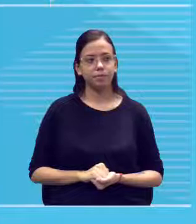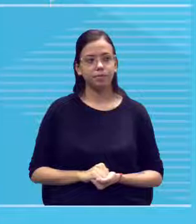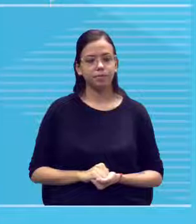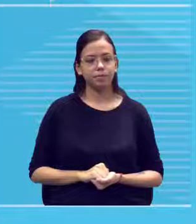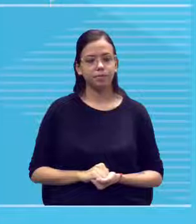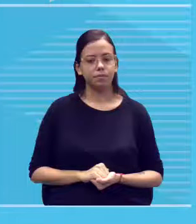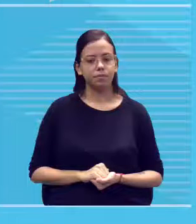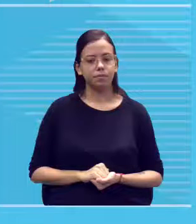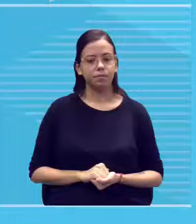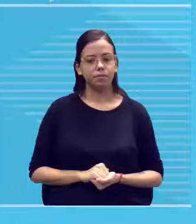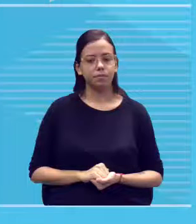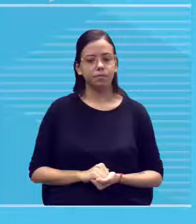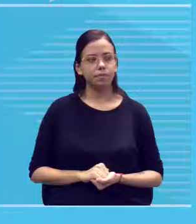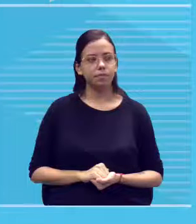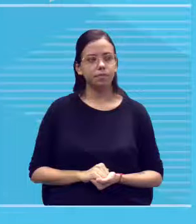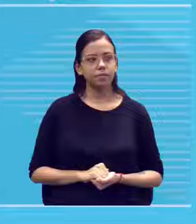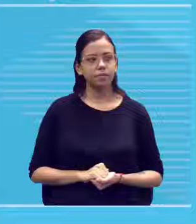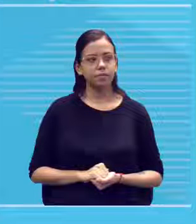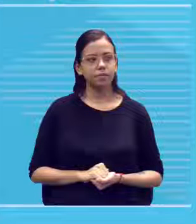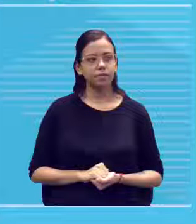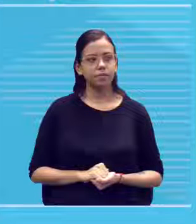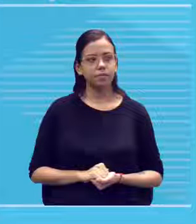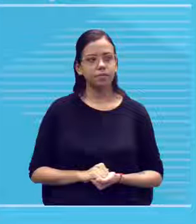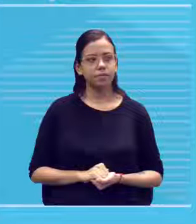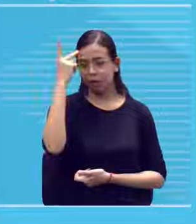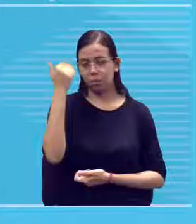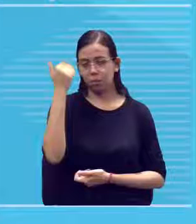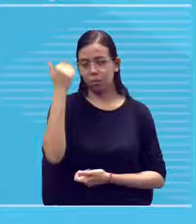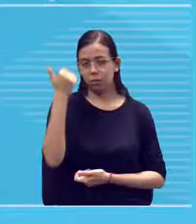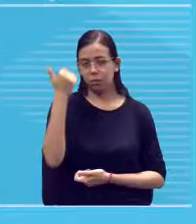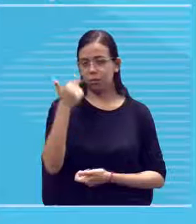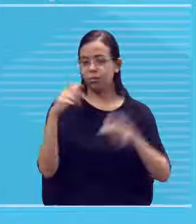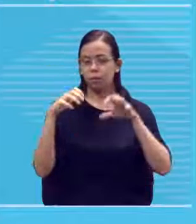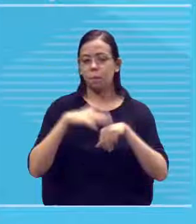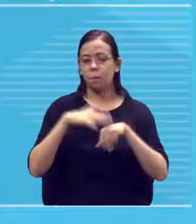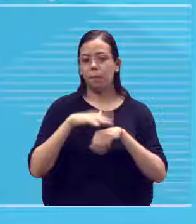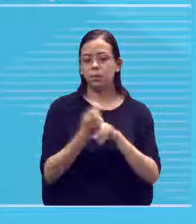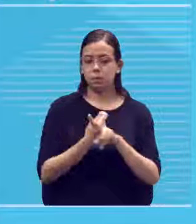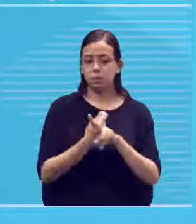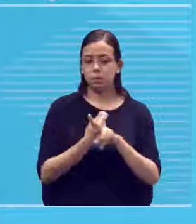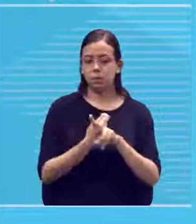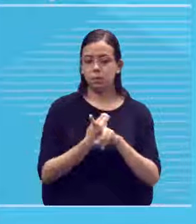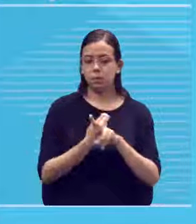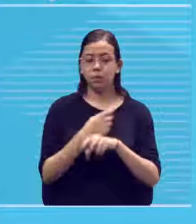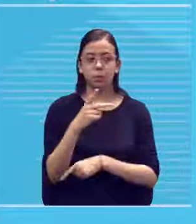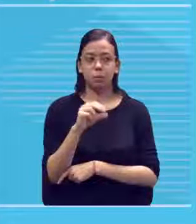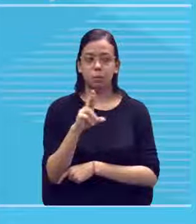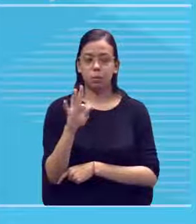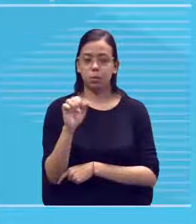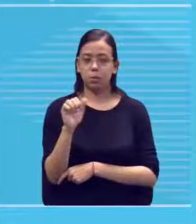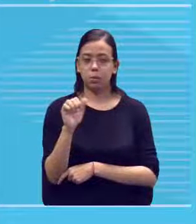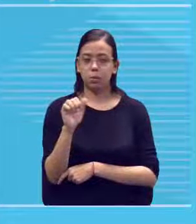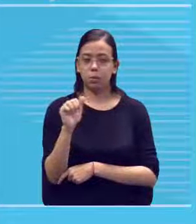Prof ó e em São Paulo já não chove há mais de dois meses portanto